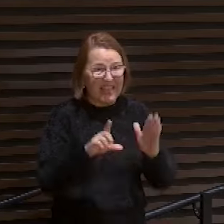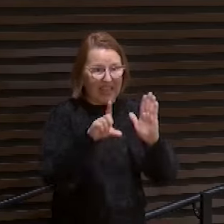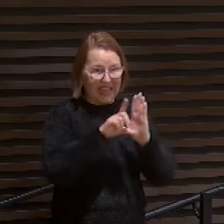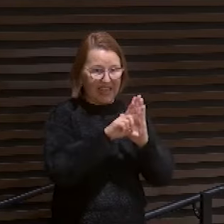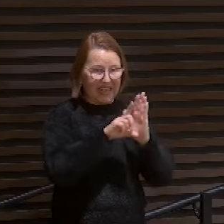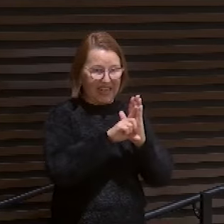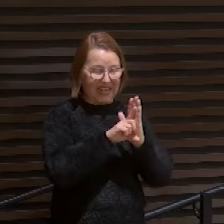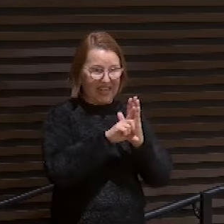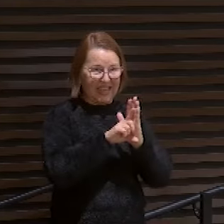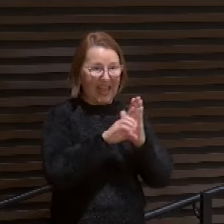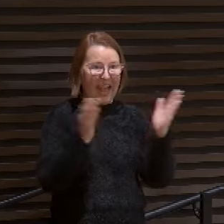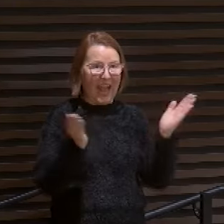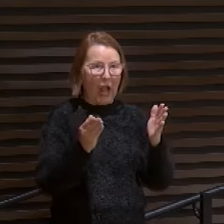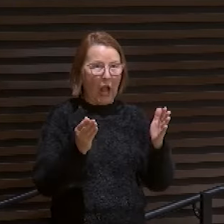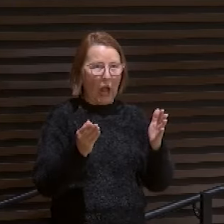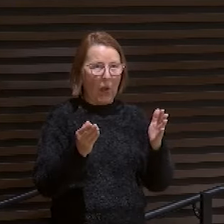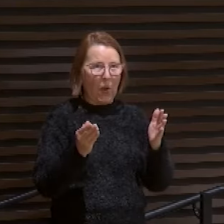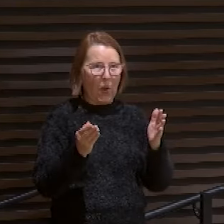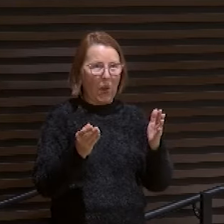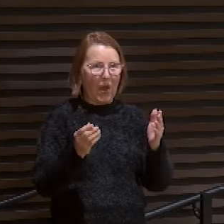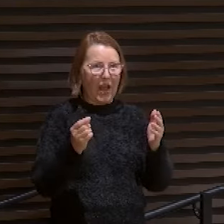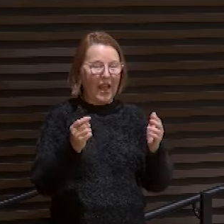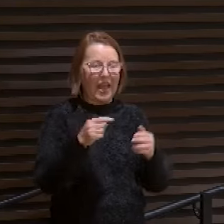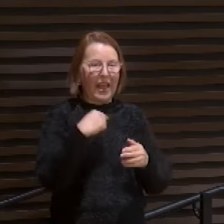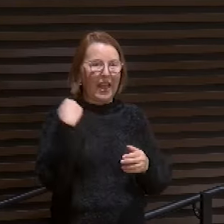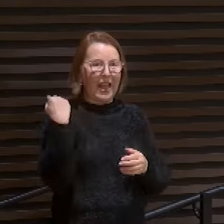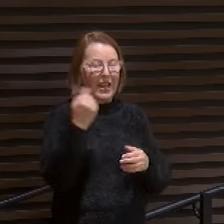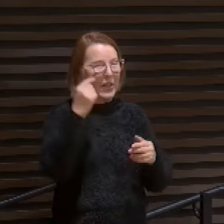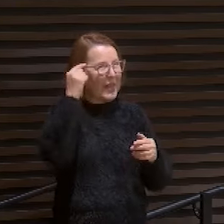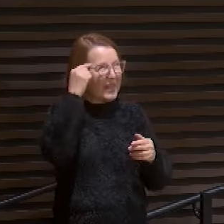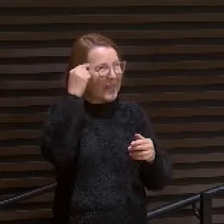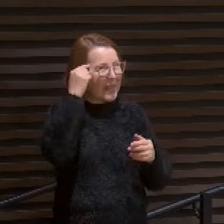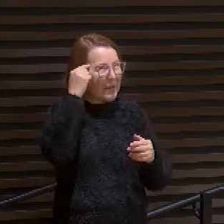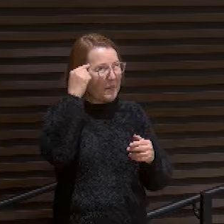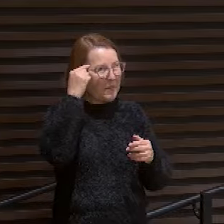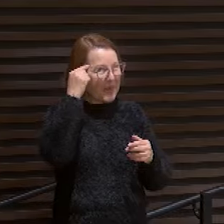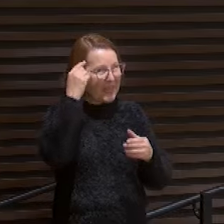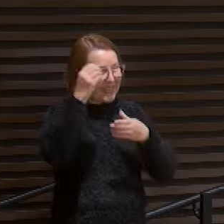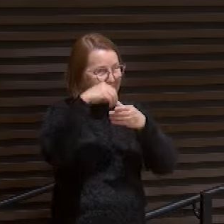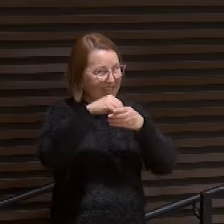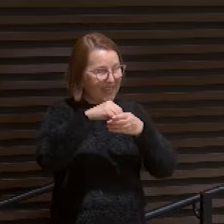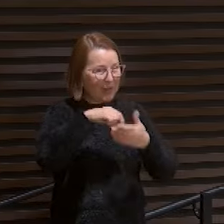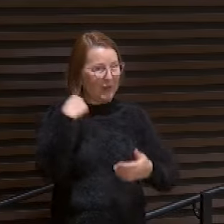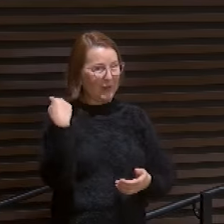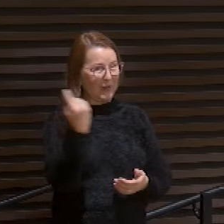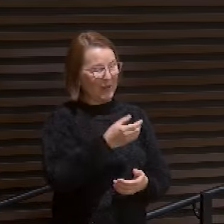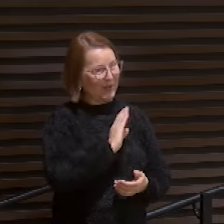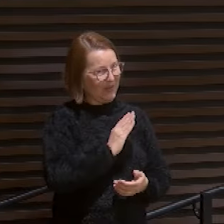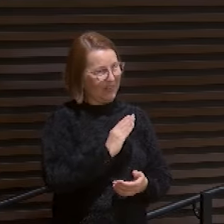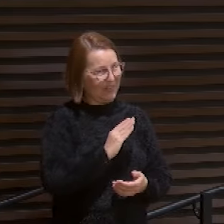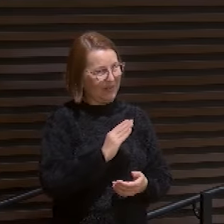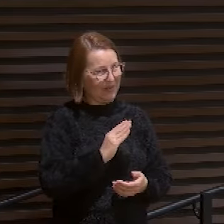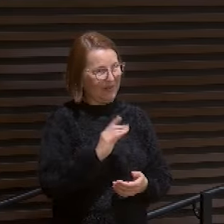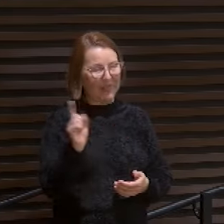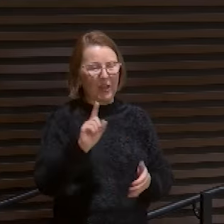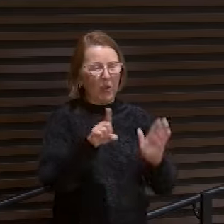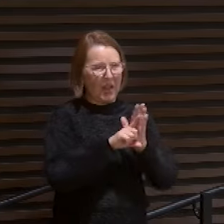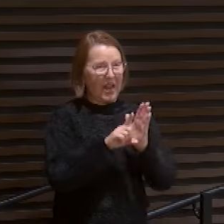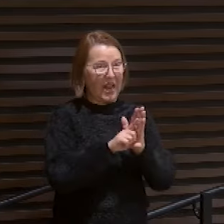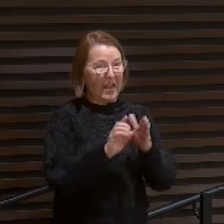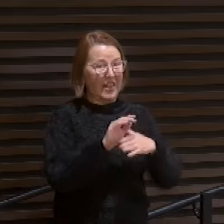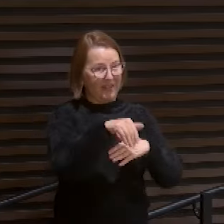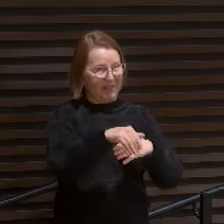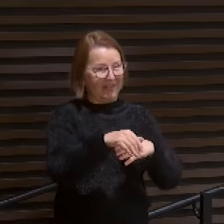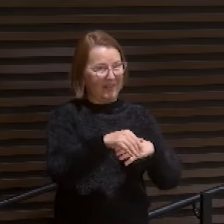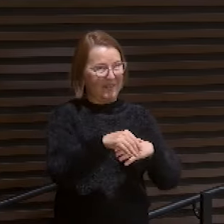inscrita na nossa mente e no nosso coração. Não é uma lei aqui externa, é uma lei interna, é a vida